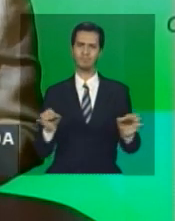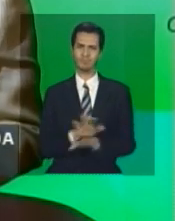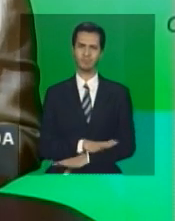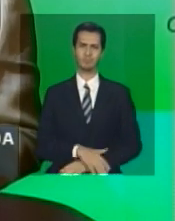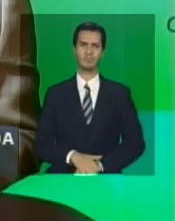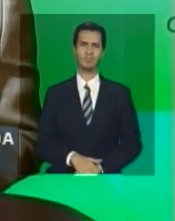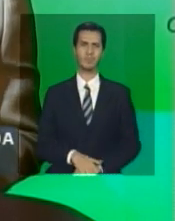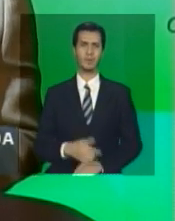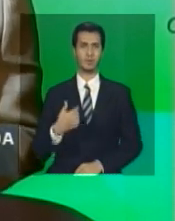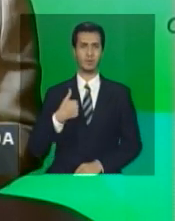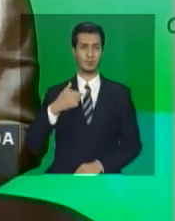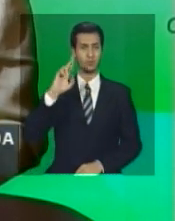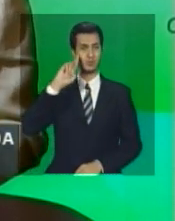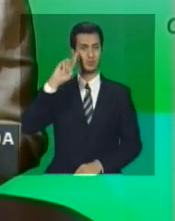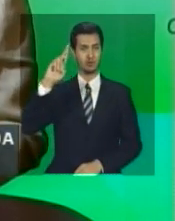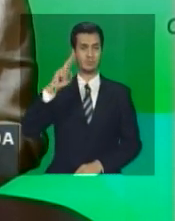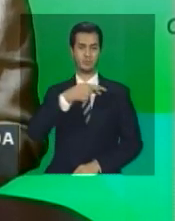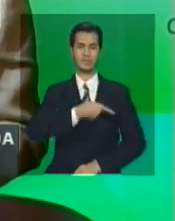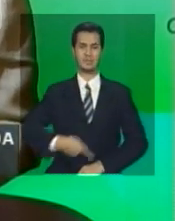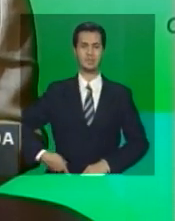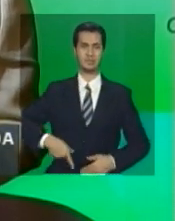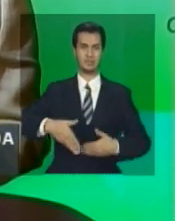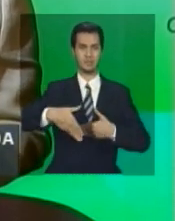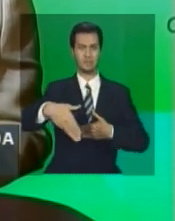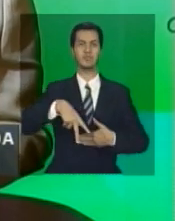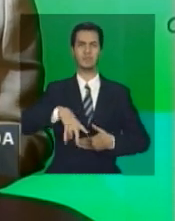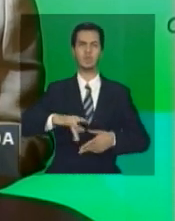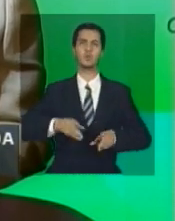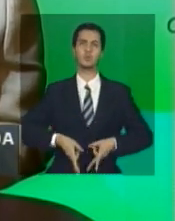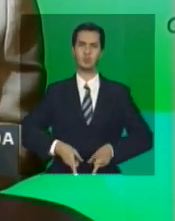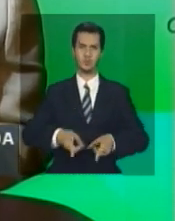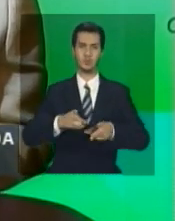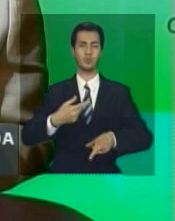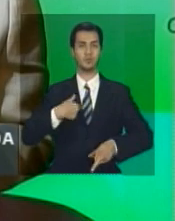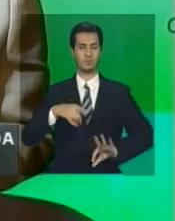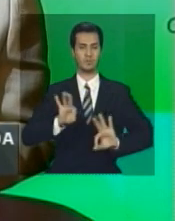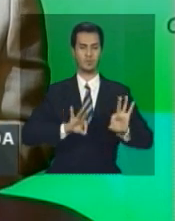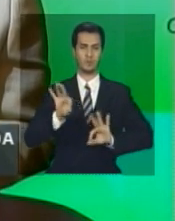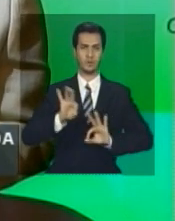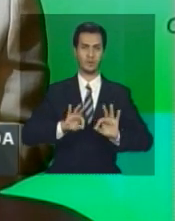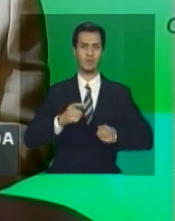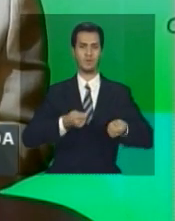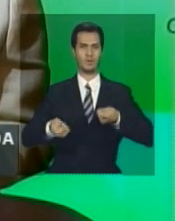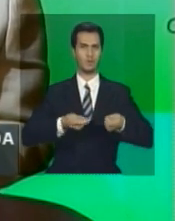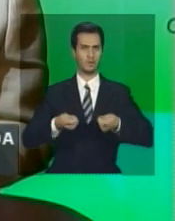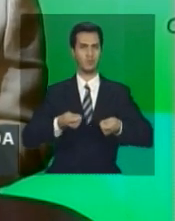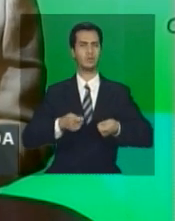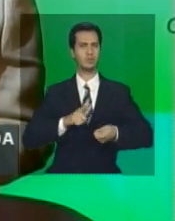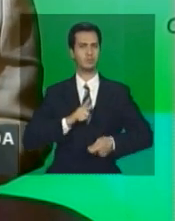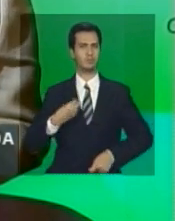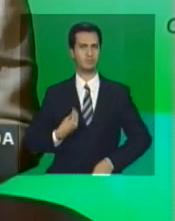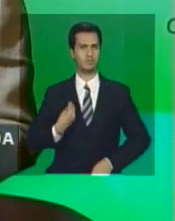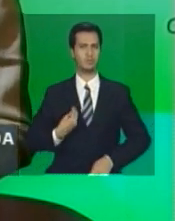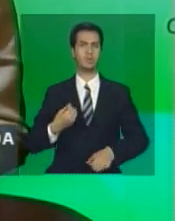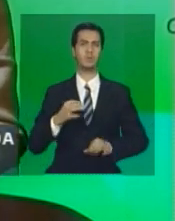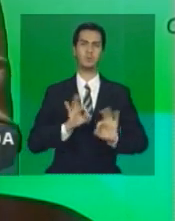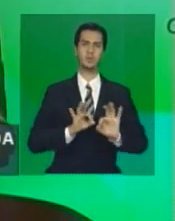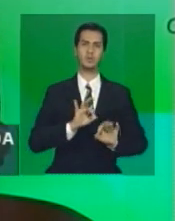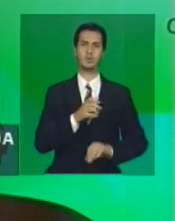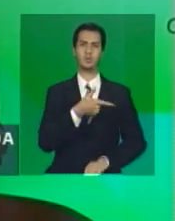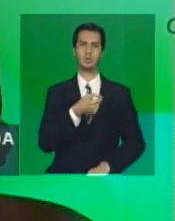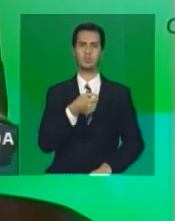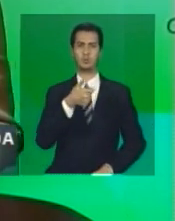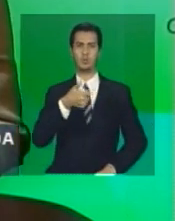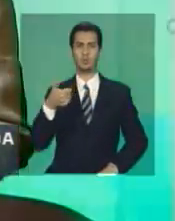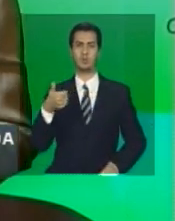à frente da Petrobras será de continuidade. Temos um plano de negócios em vigor, o plano 2011-2015,